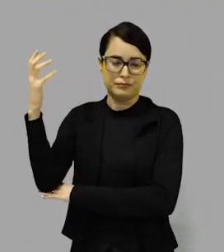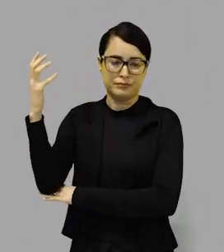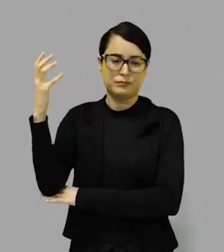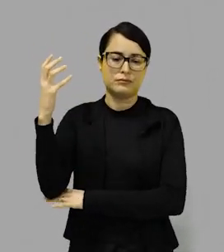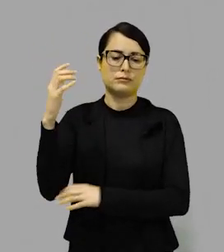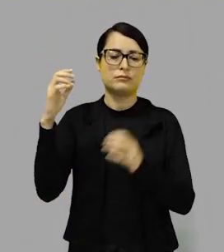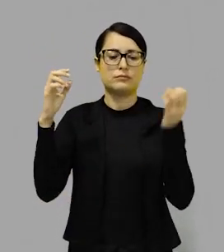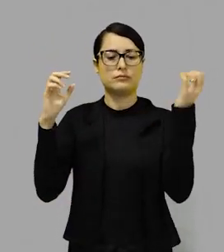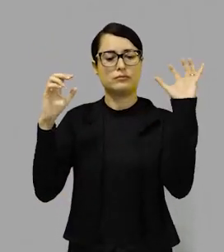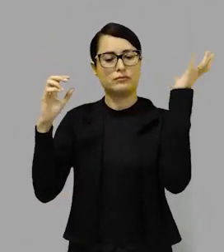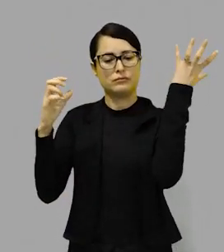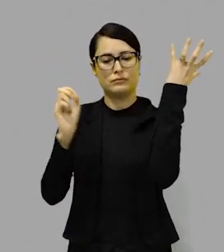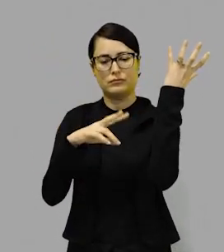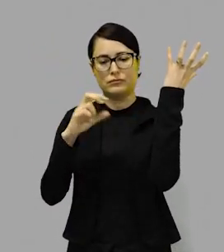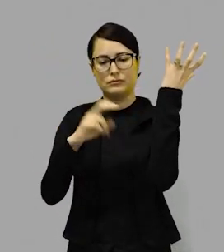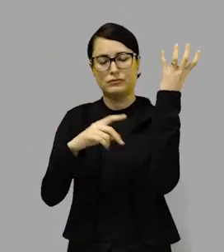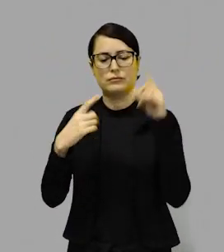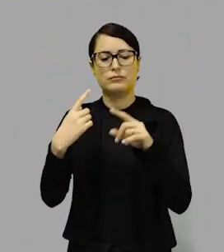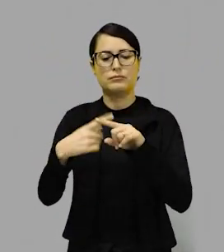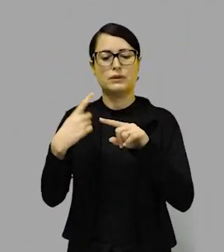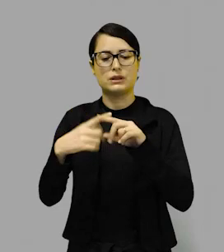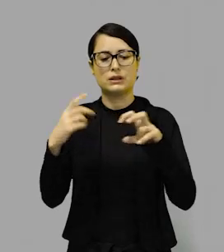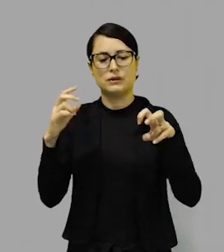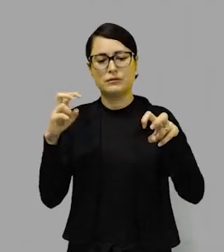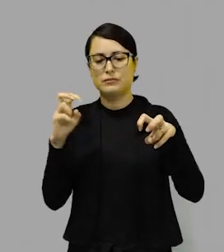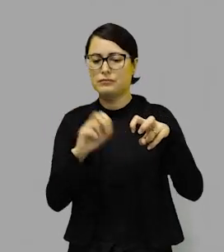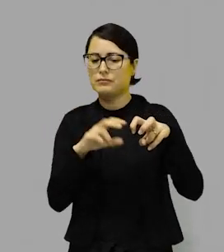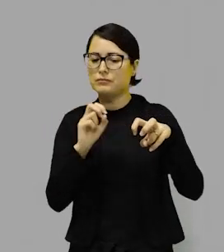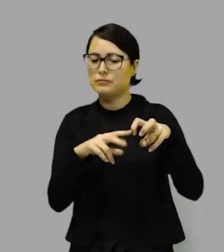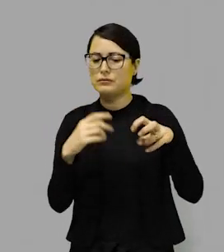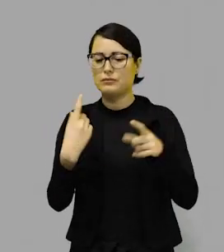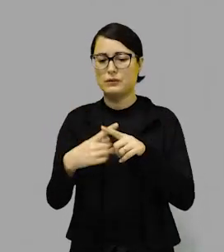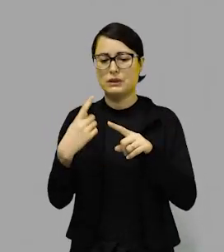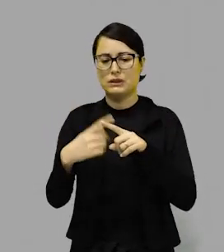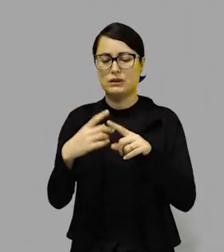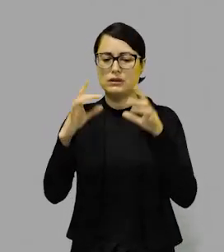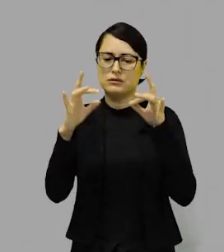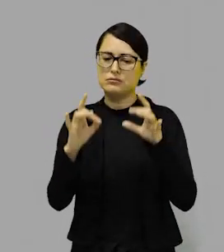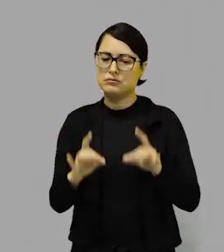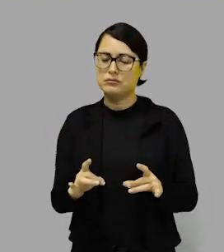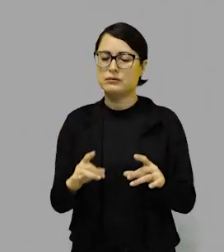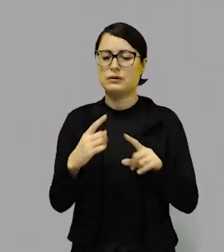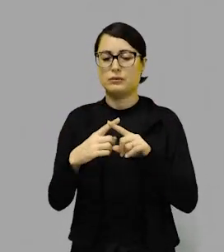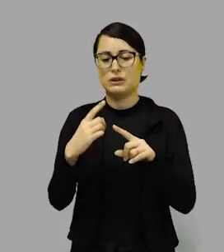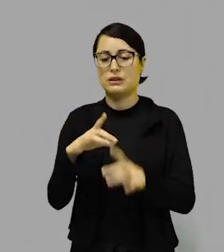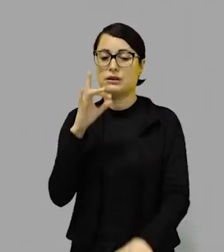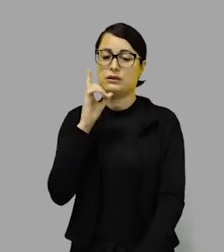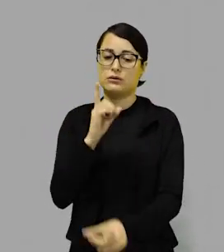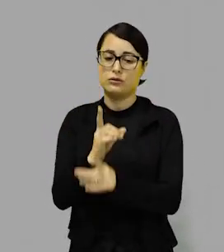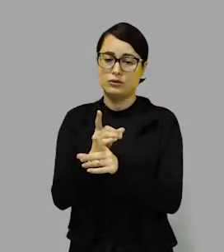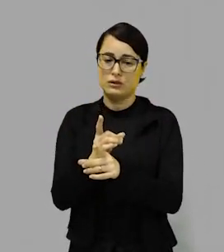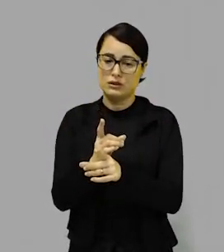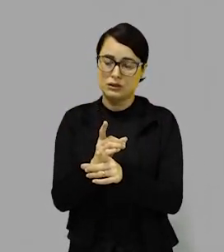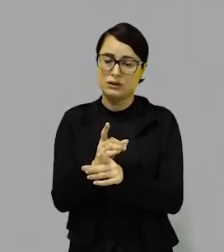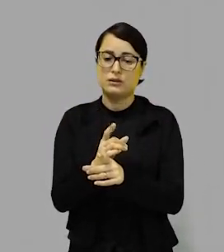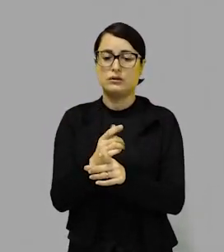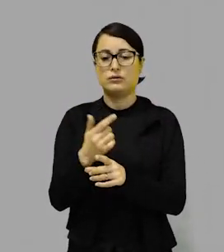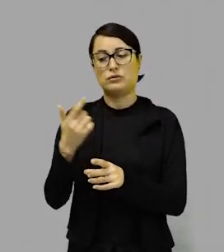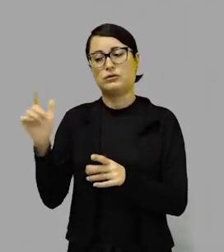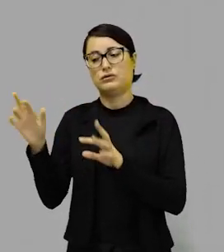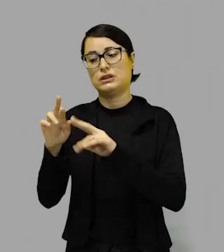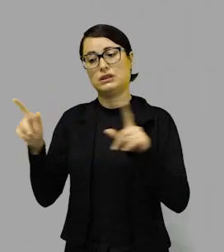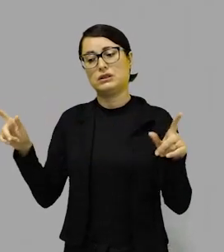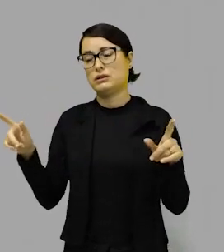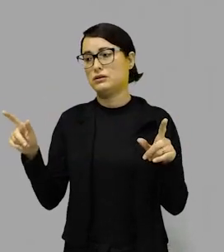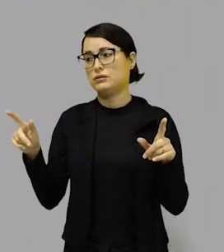por que eles são altamente específicos? Teoricamente, né, porque de repente a gente pode encontrar um vírus que não age dessa maneira,